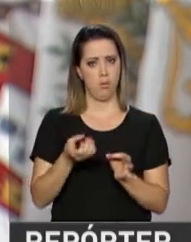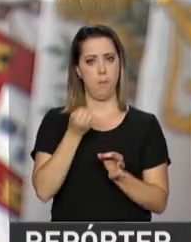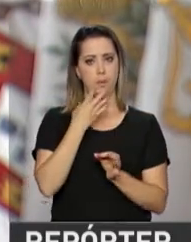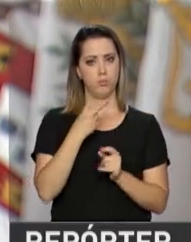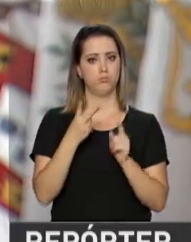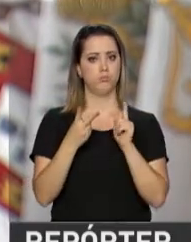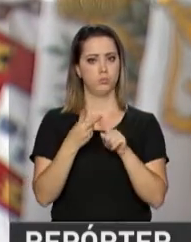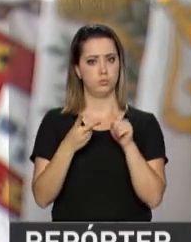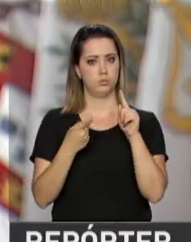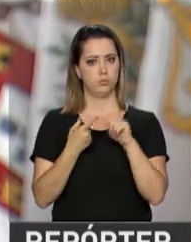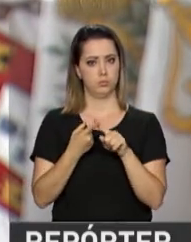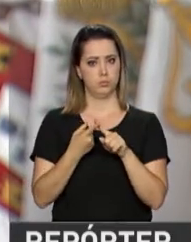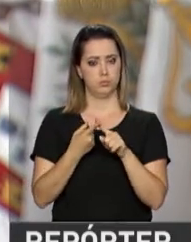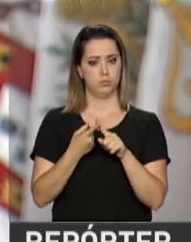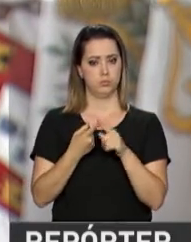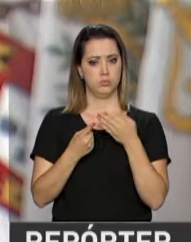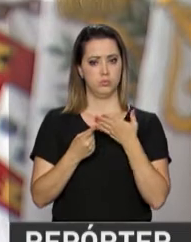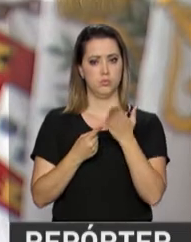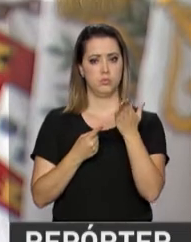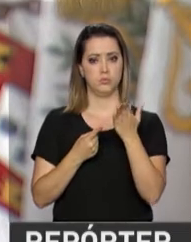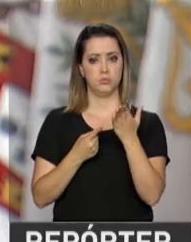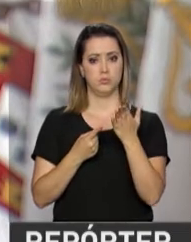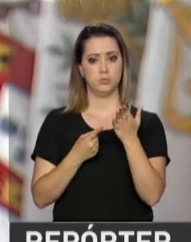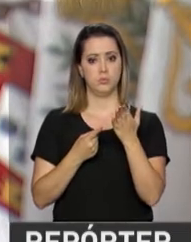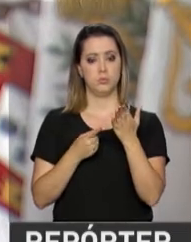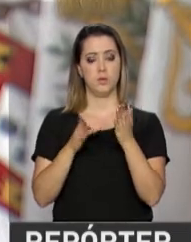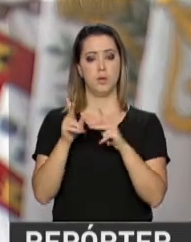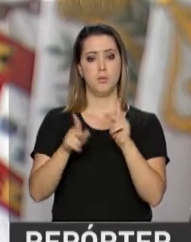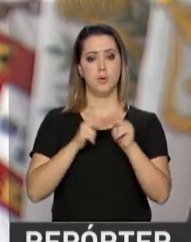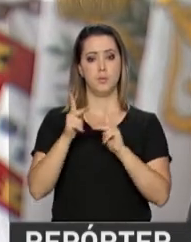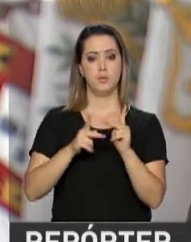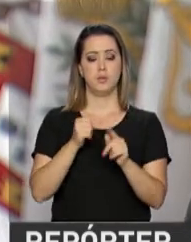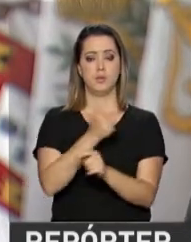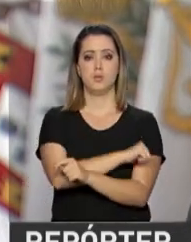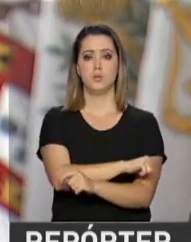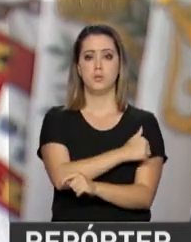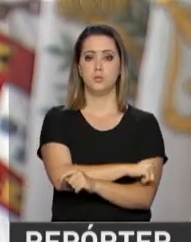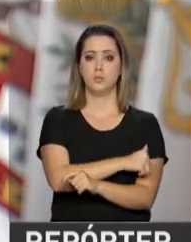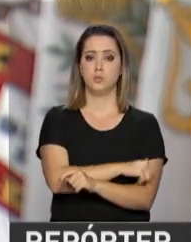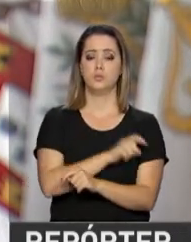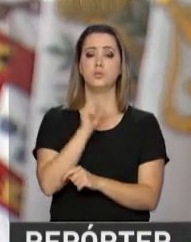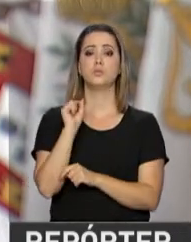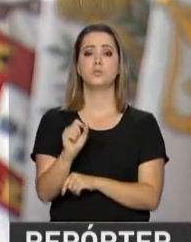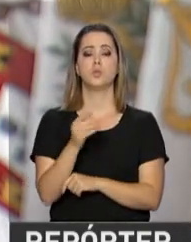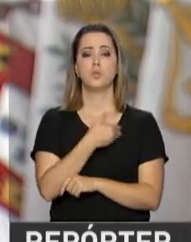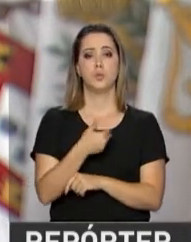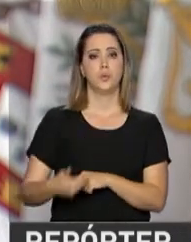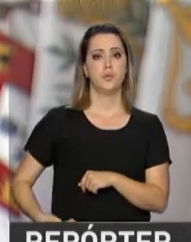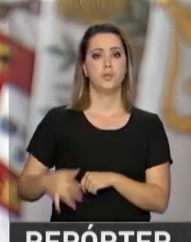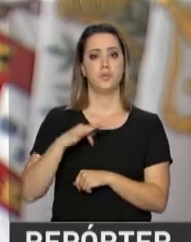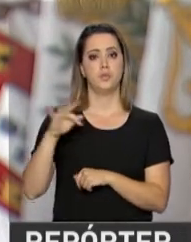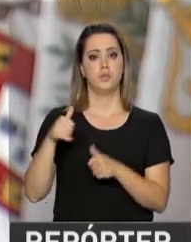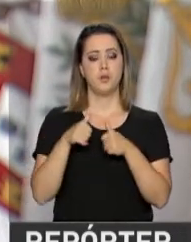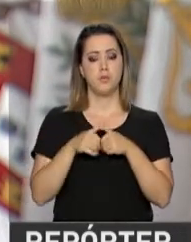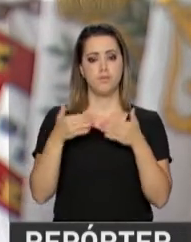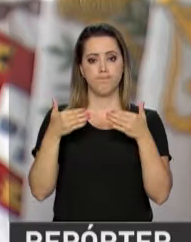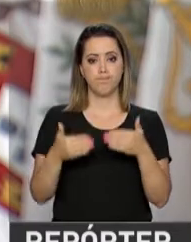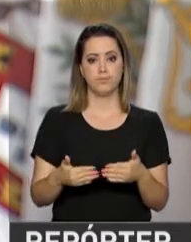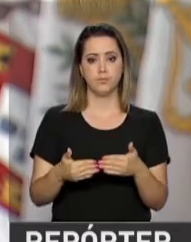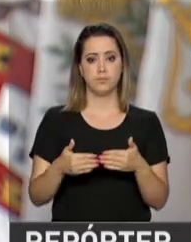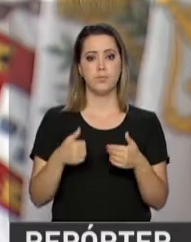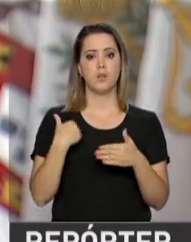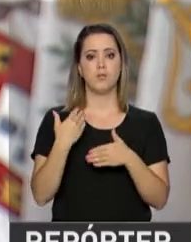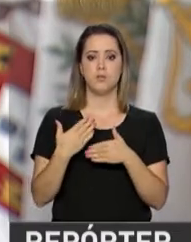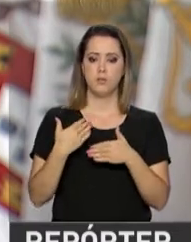colaterais o primeiro é passar para a população do rio de janeiro de que o governo federal estará presente e vai